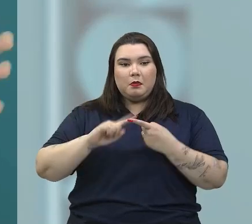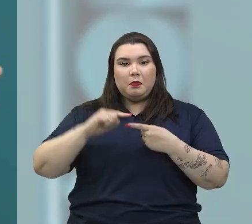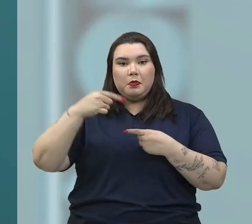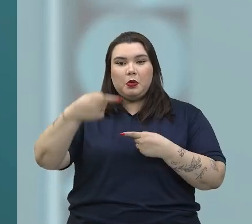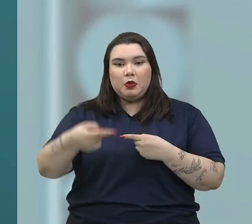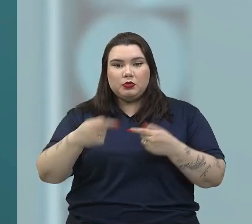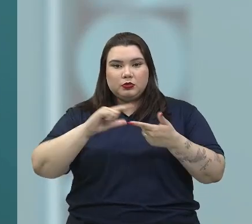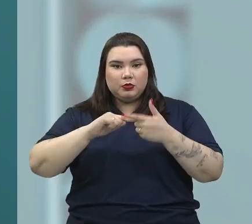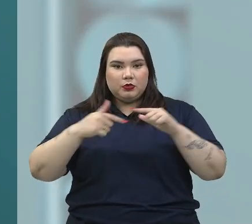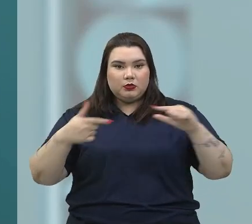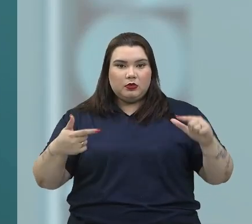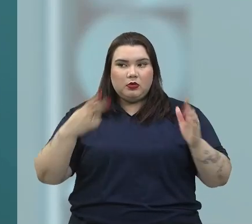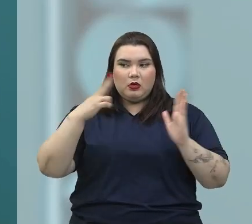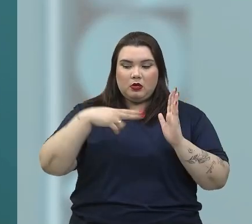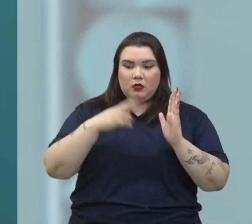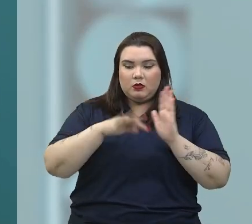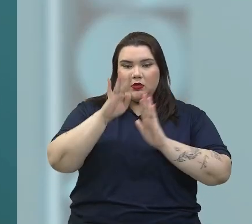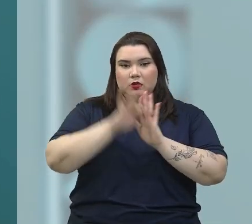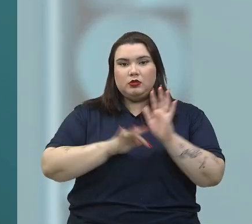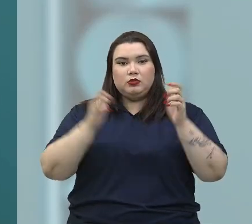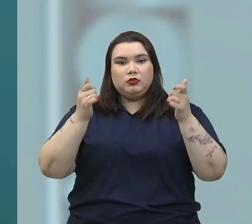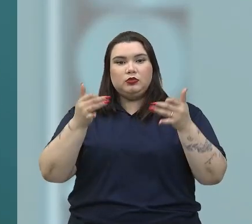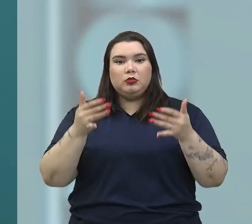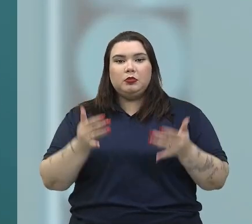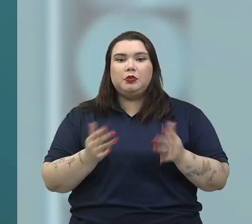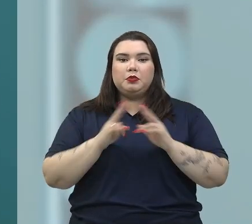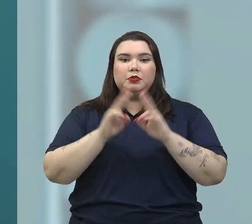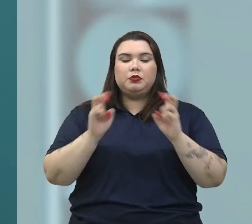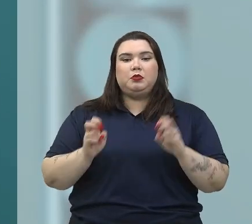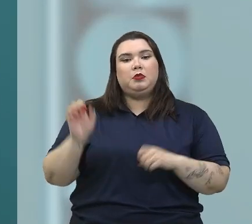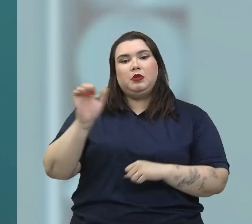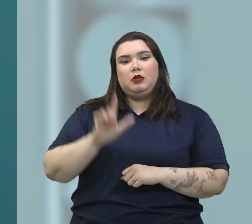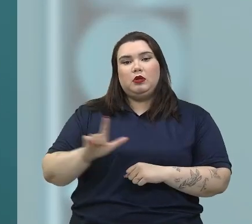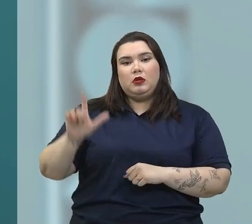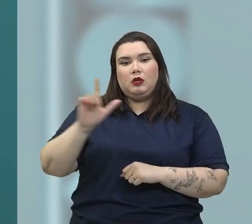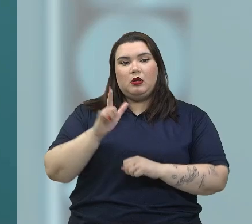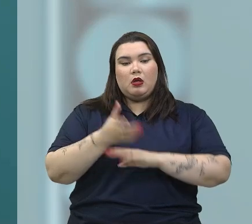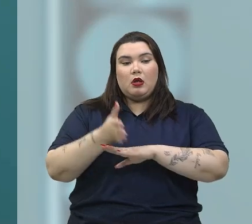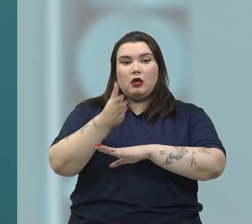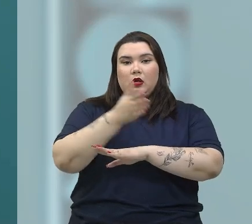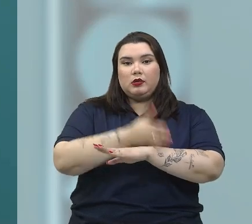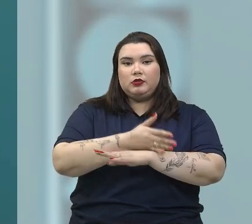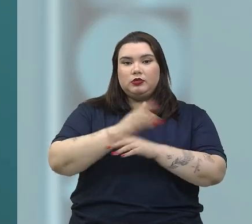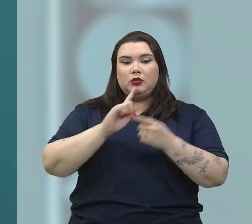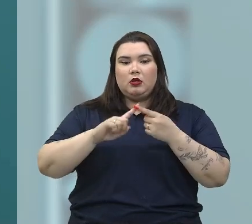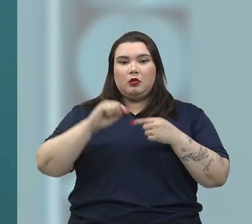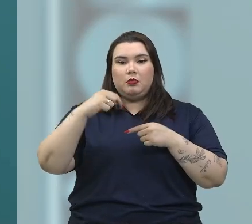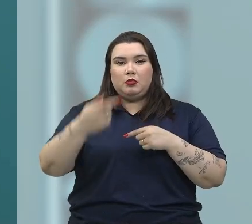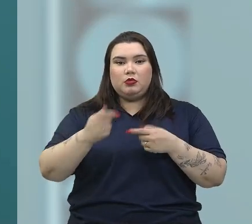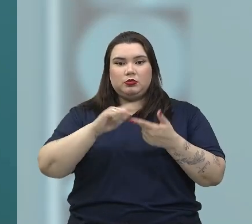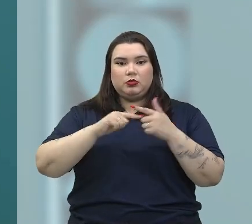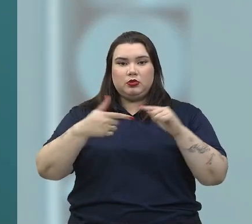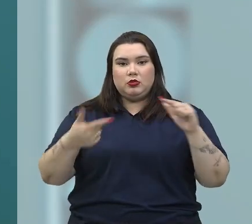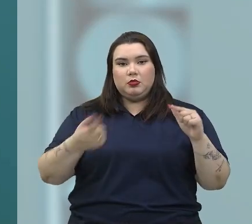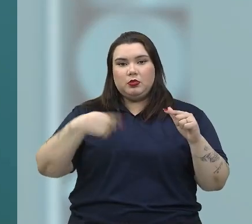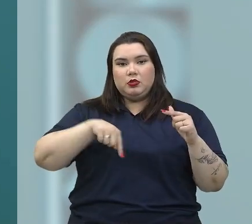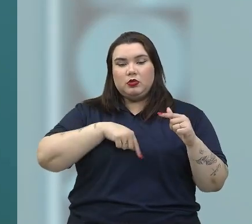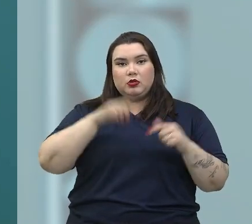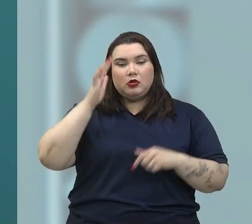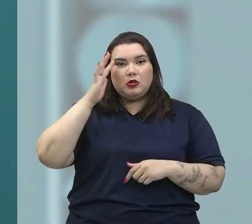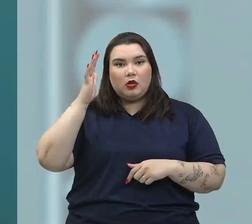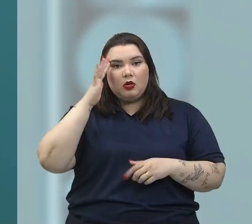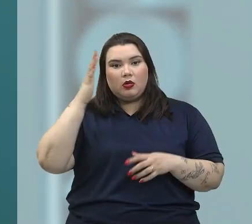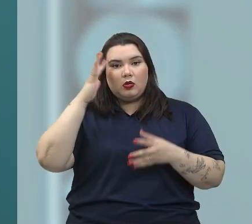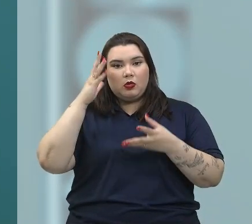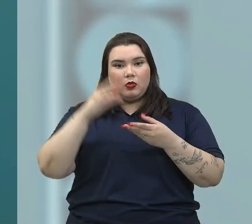gente acabou de ver um texto que fala aí sobre uma literatura antes da pós-modernidade. Só para a gente pensar que já existia